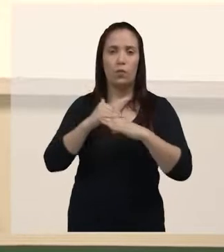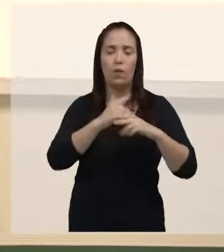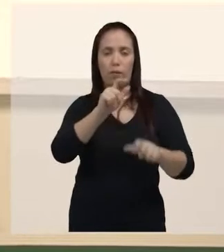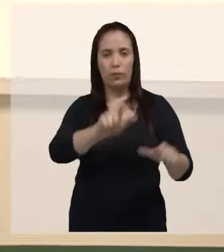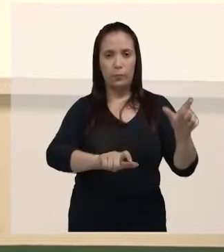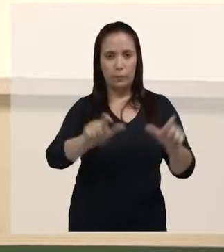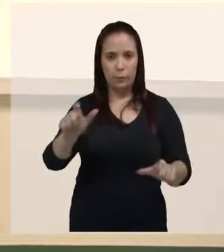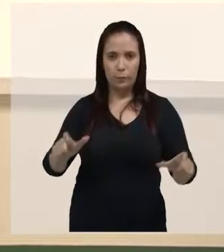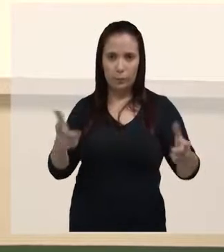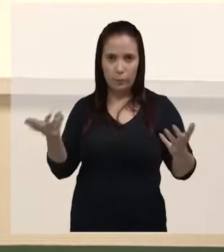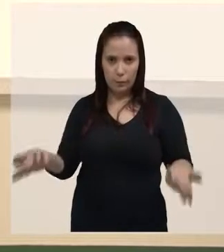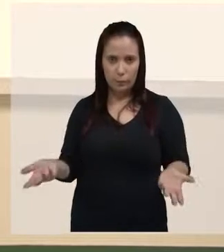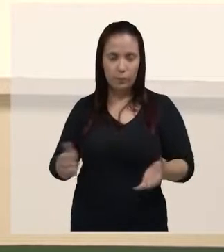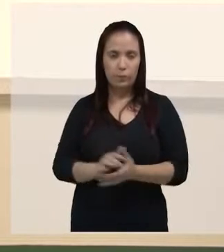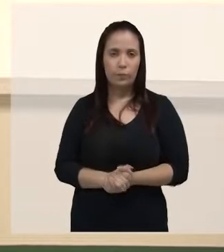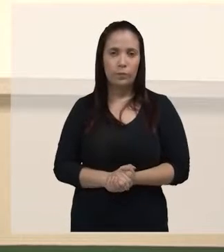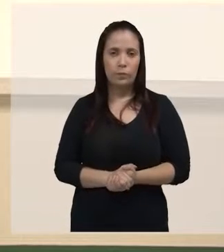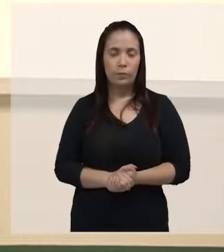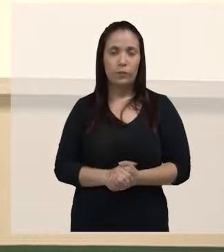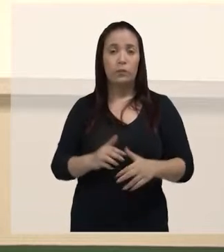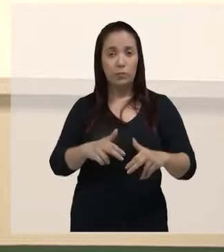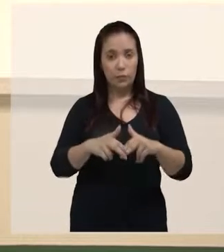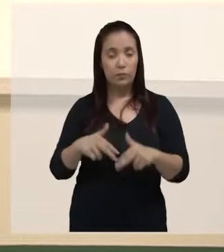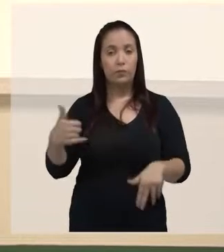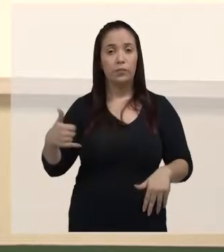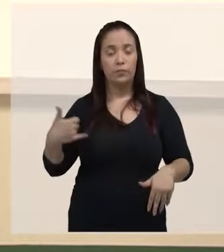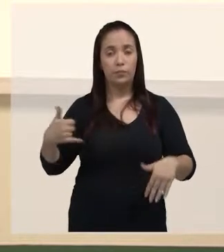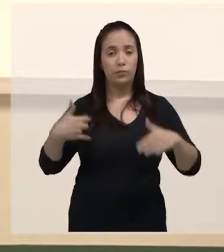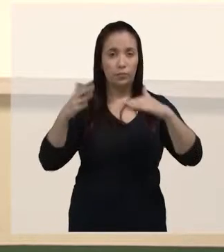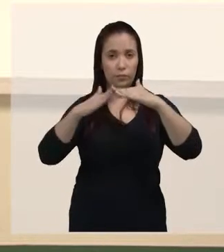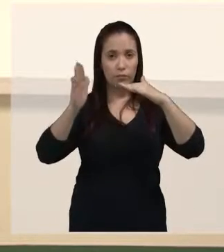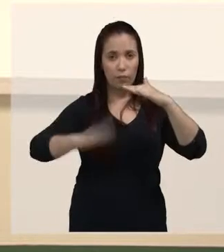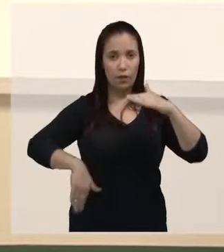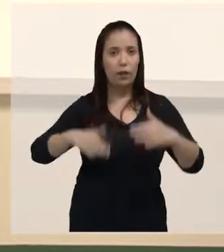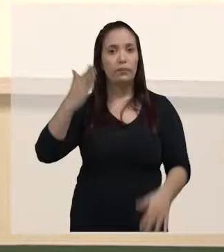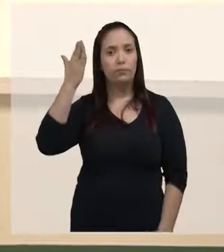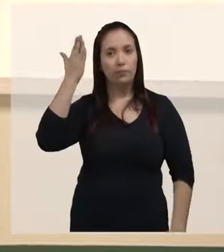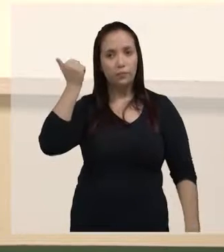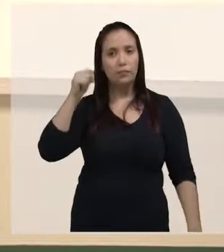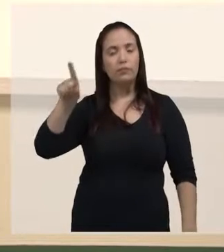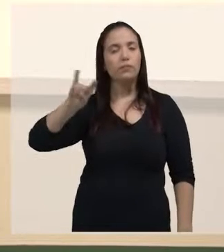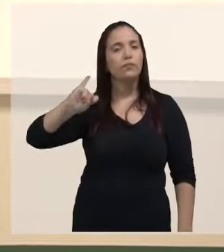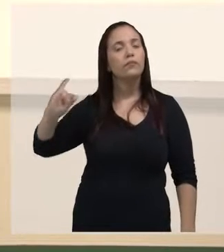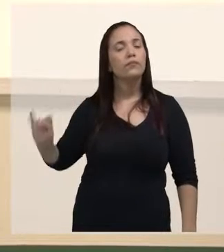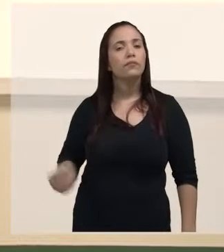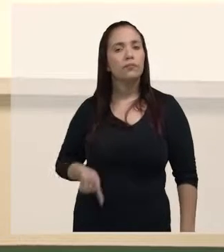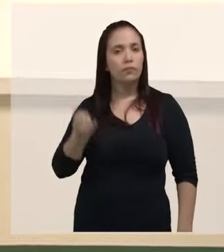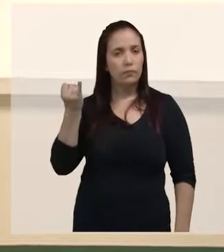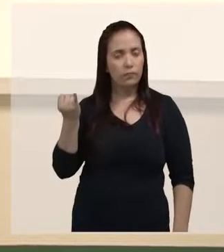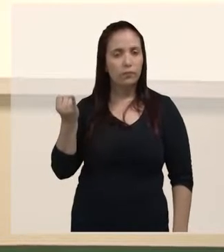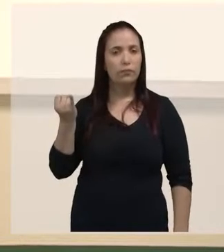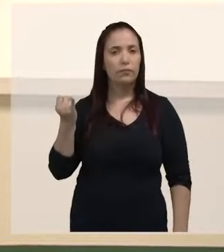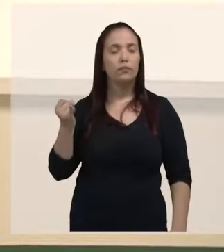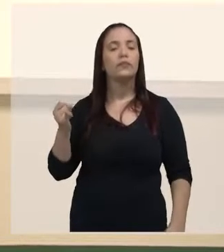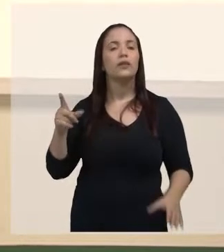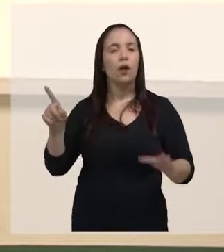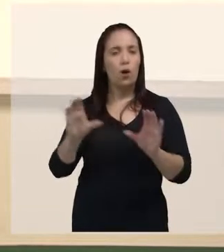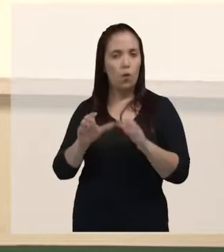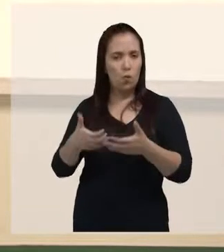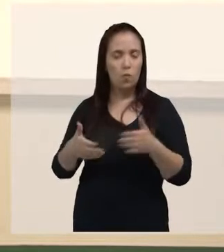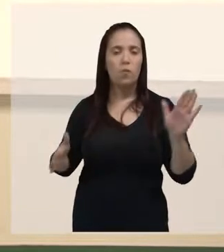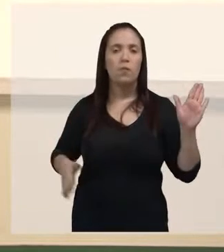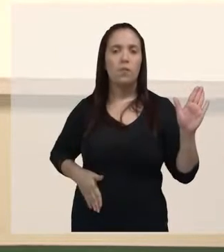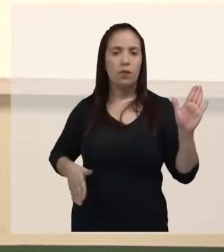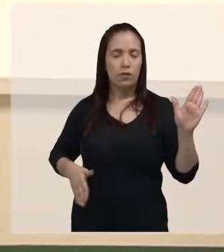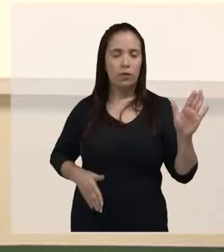né? Pronto. Do mesmo jeito que o menor tem esse entendimento e usa isso, os bandidos... também fazem o